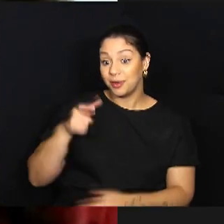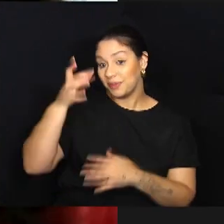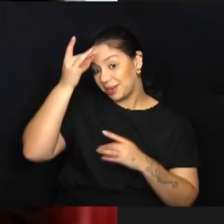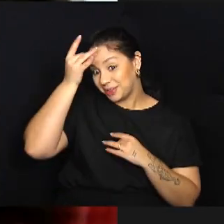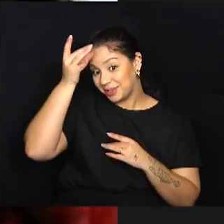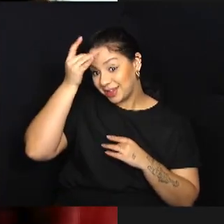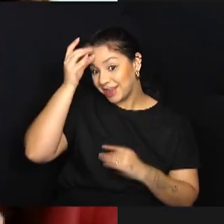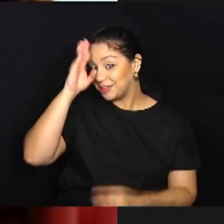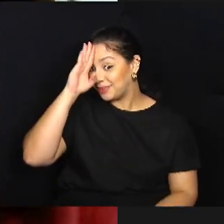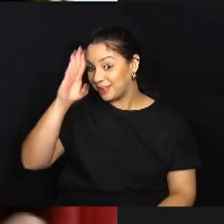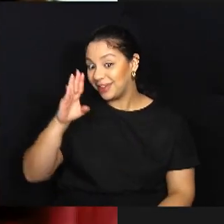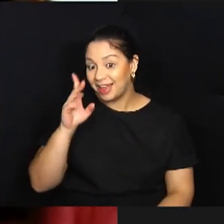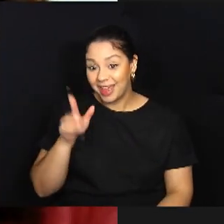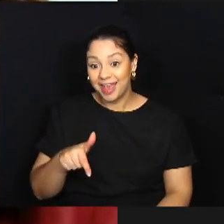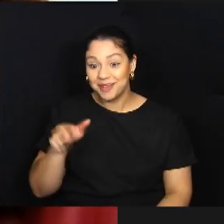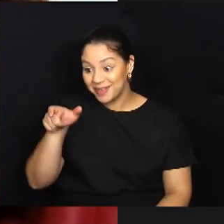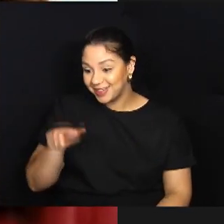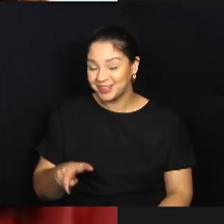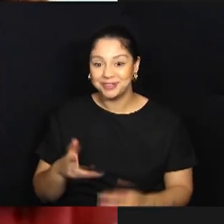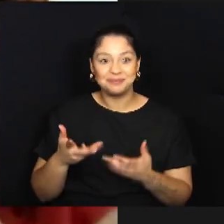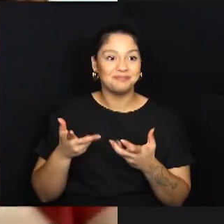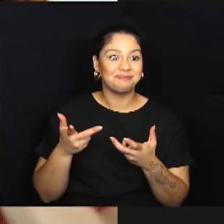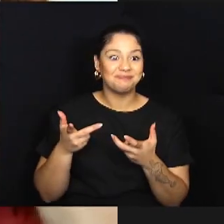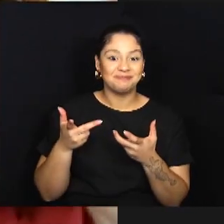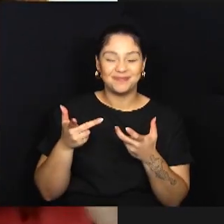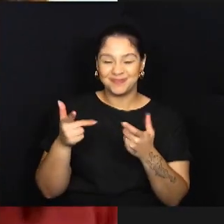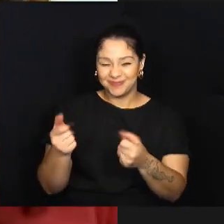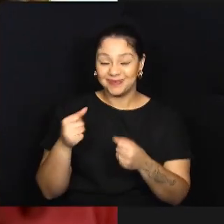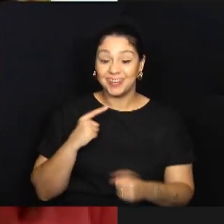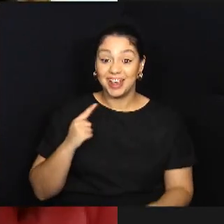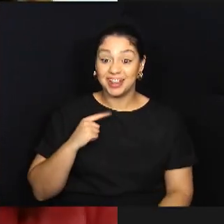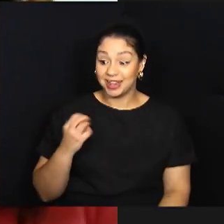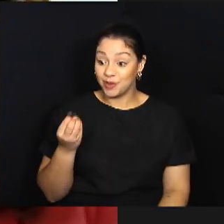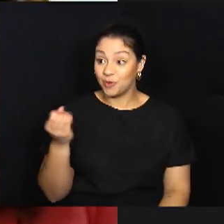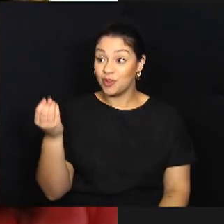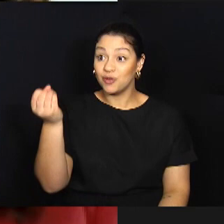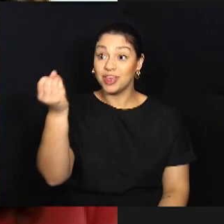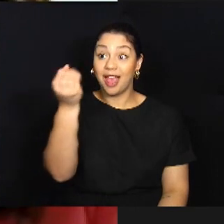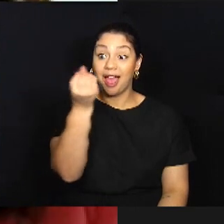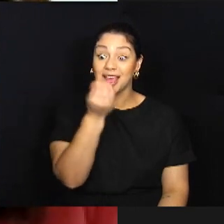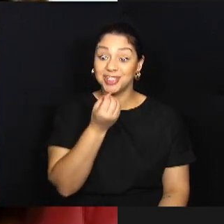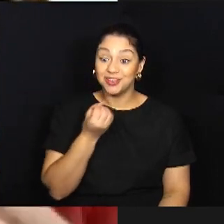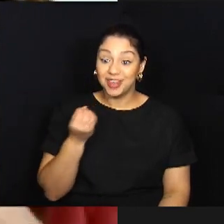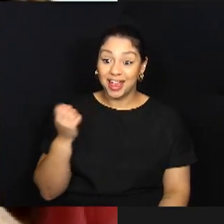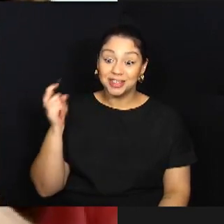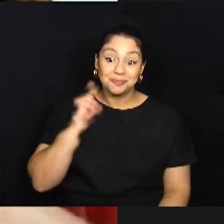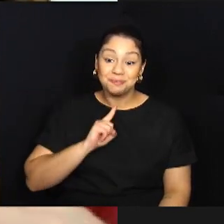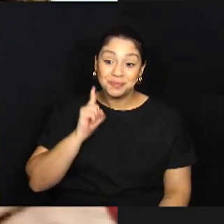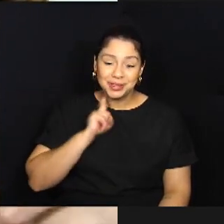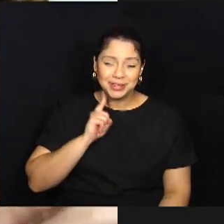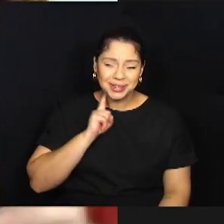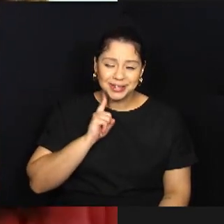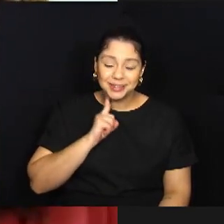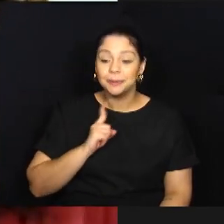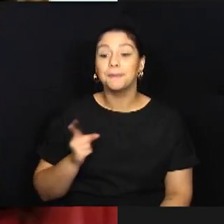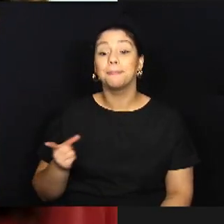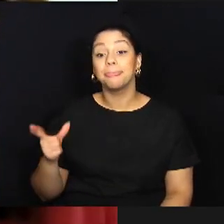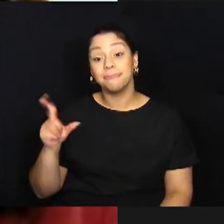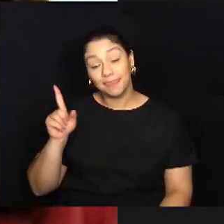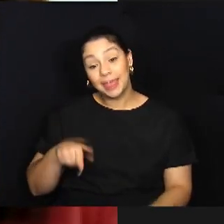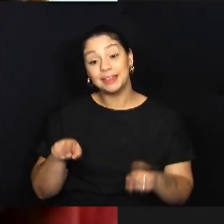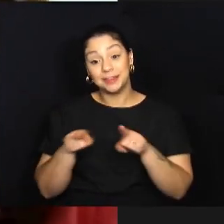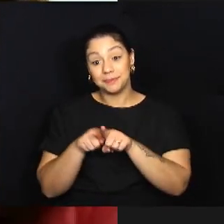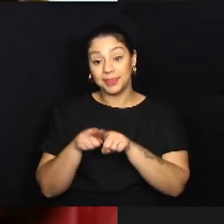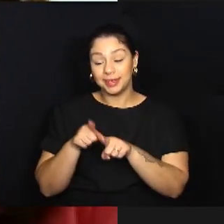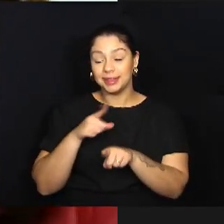cativante, e é uma figura assim extraordinária, que viaja a Minas todinha. Então, ele foi também um fio condutor.